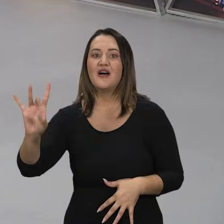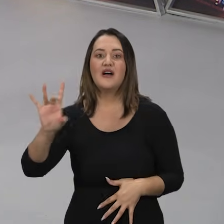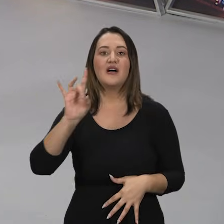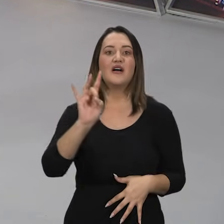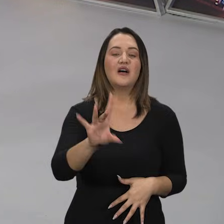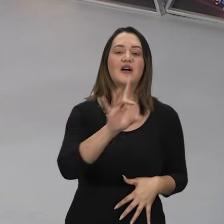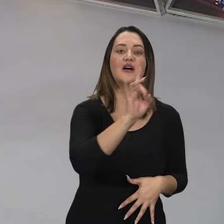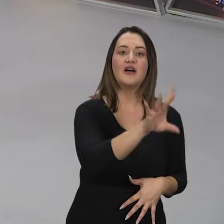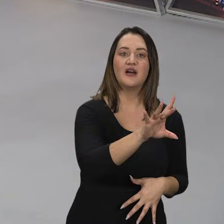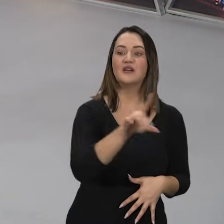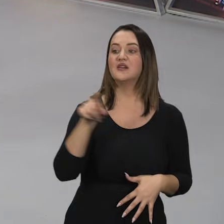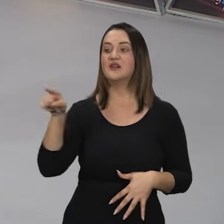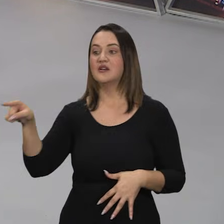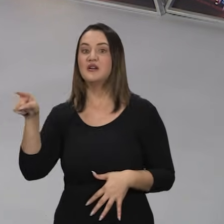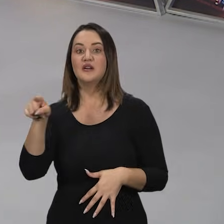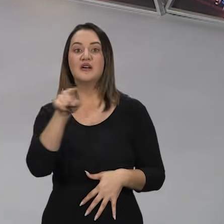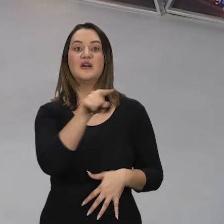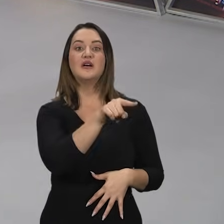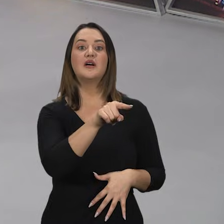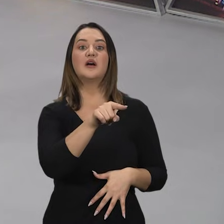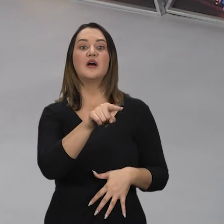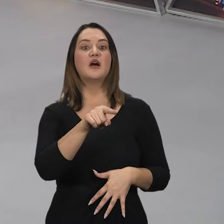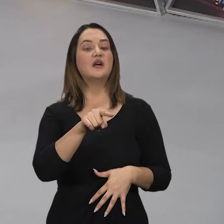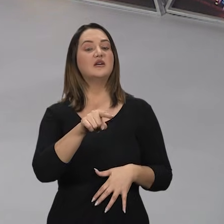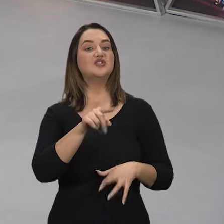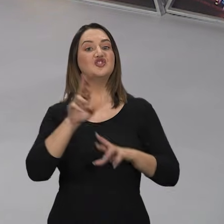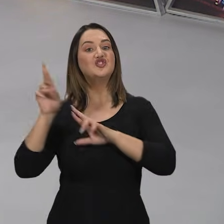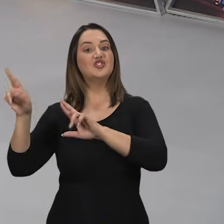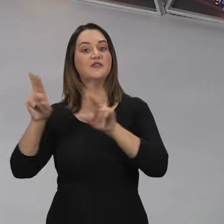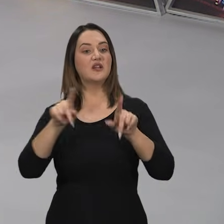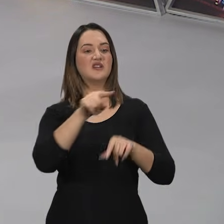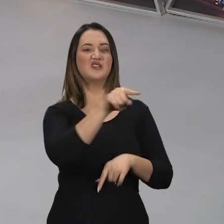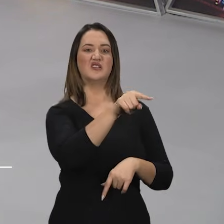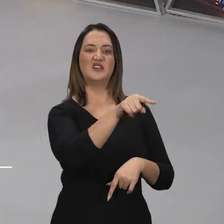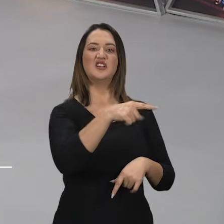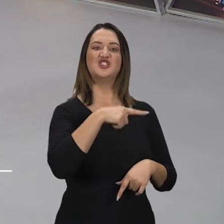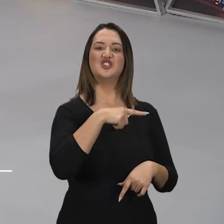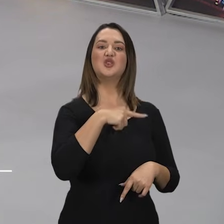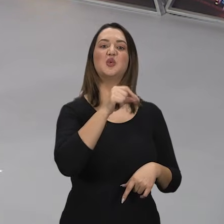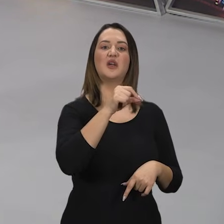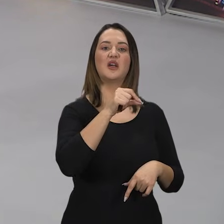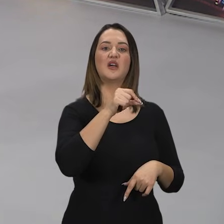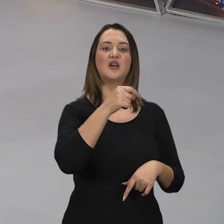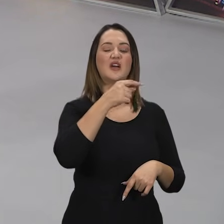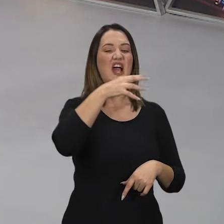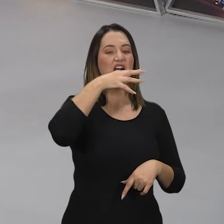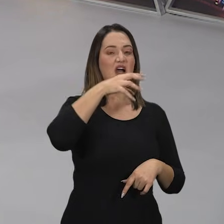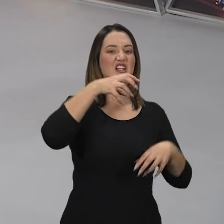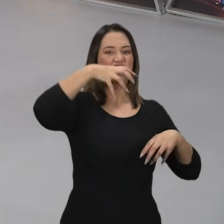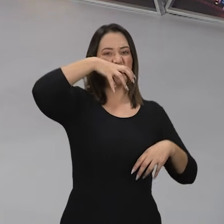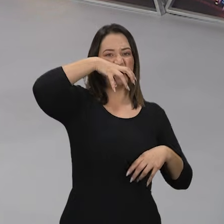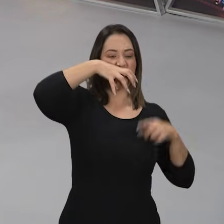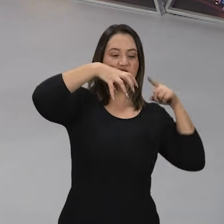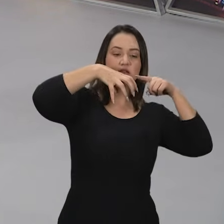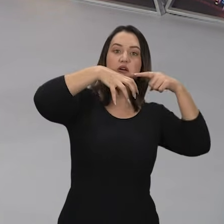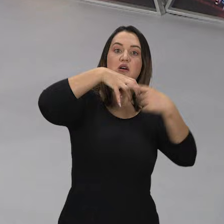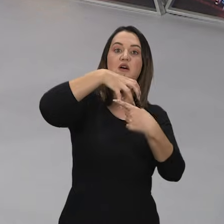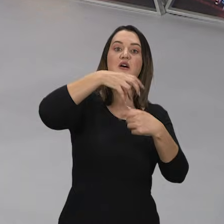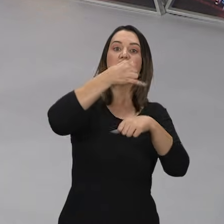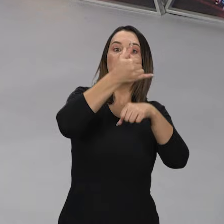um leopardo com 4 asas e 4 cabeças, e um animal terrível e espantoso com dentes de ferro e com 10 chifres.